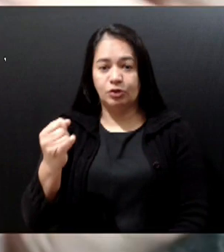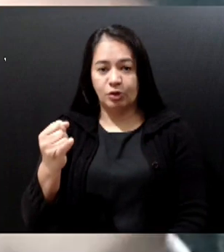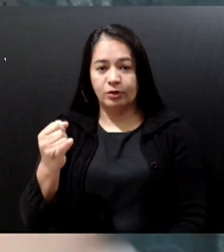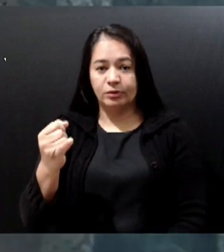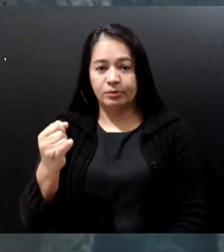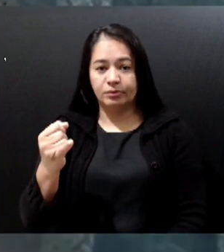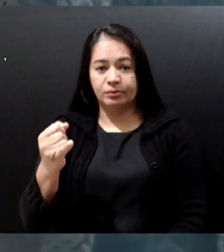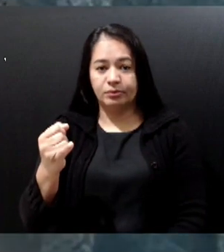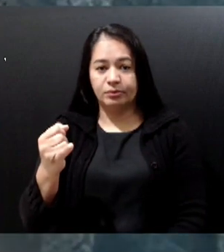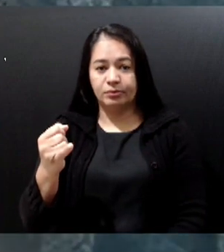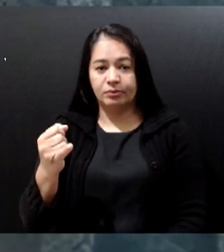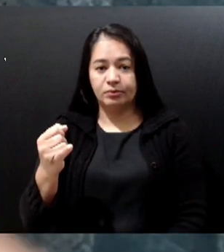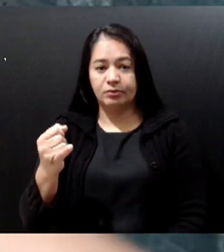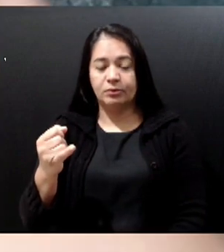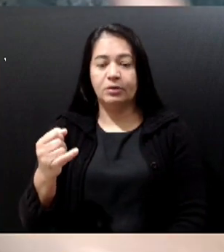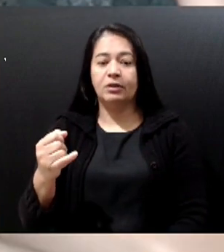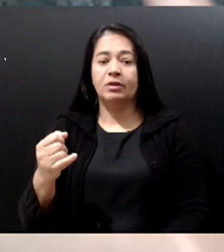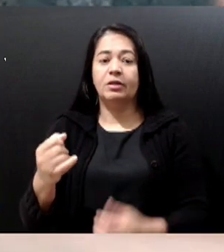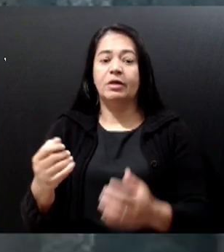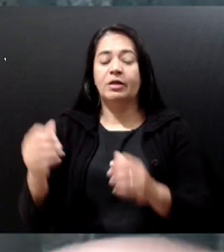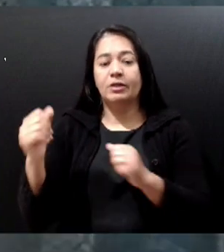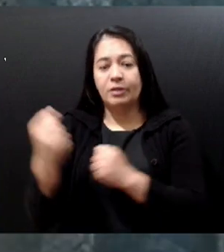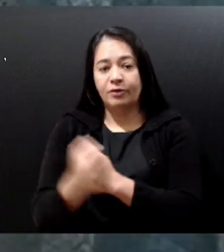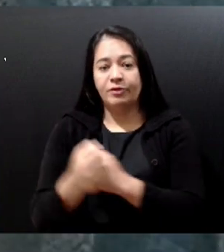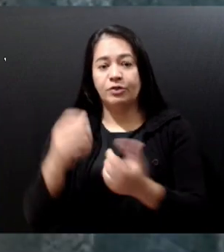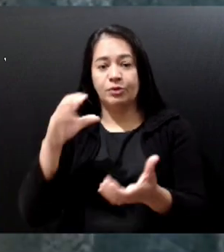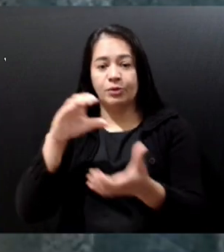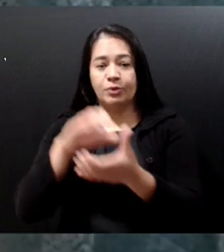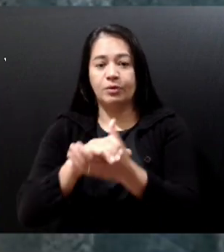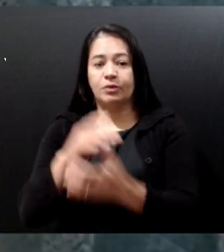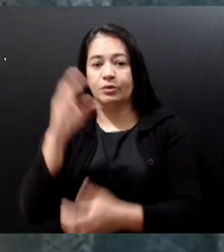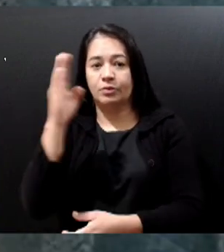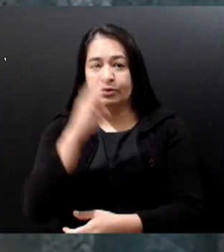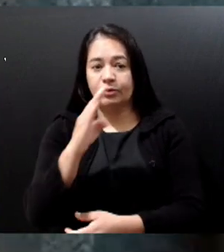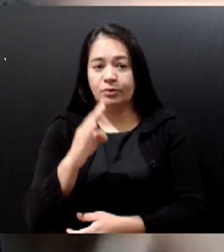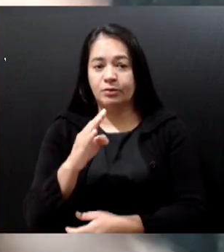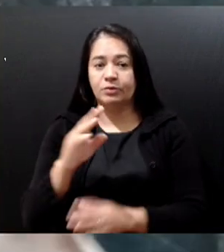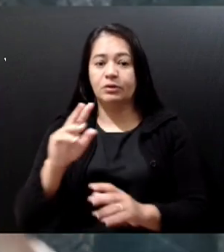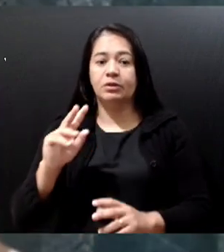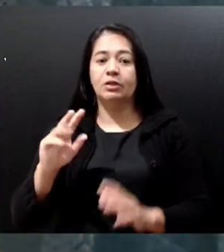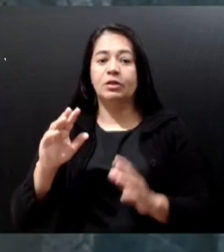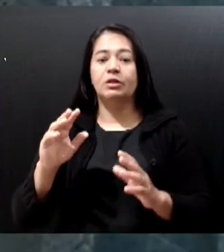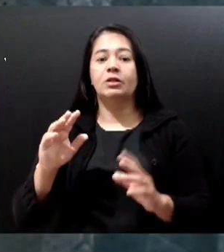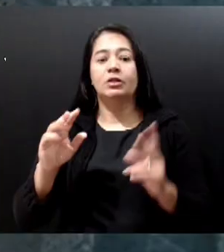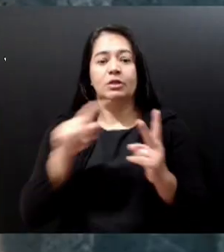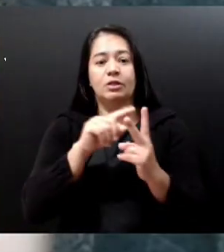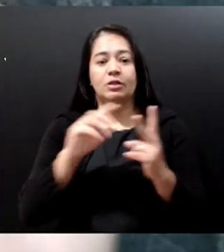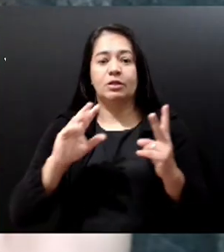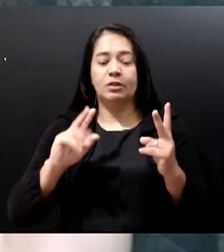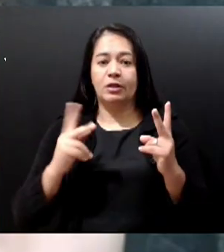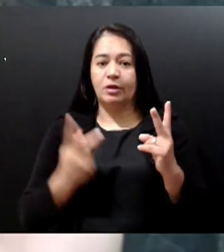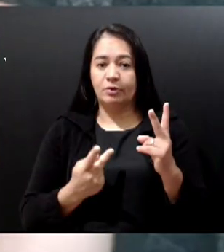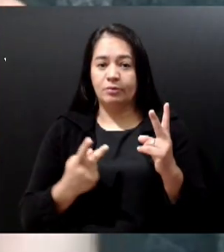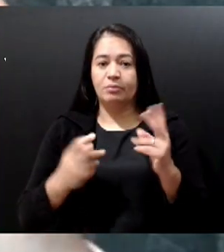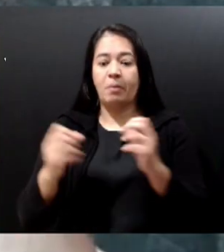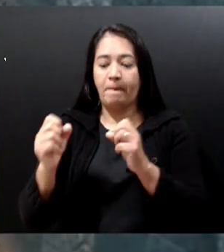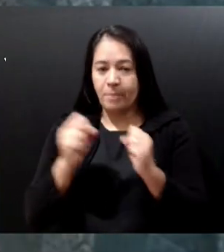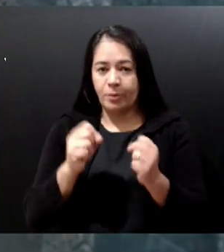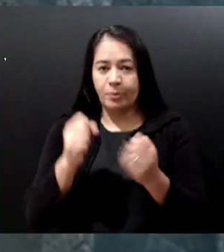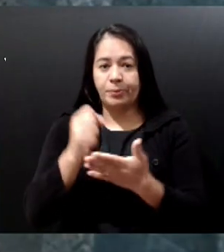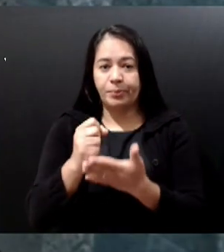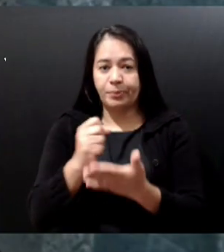Brasil entre uniões homoafetivas possa ser feito em cartório. O judiciário, por uma lacuna